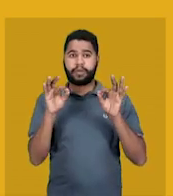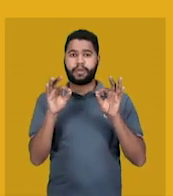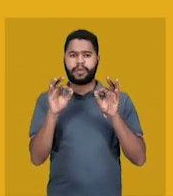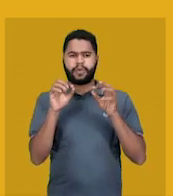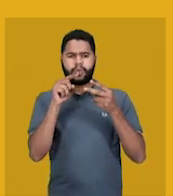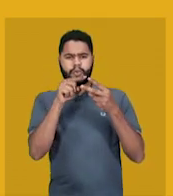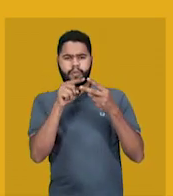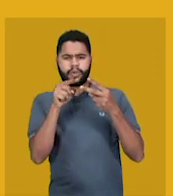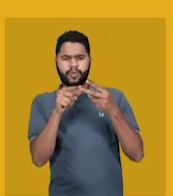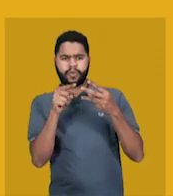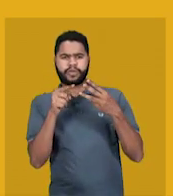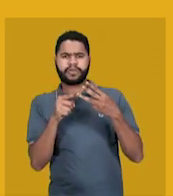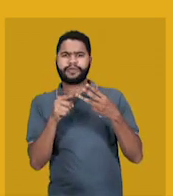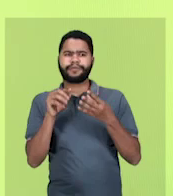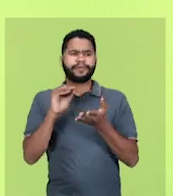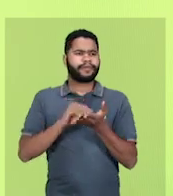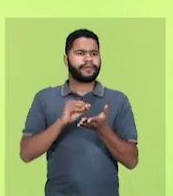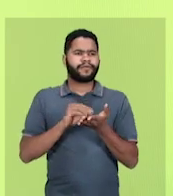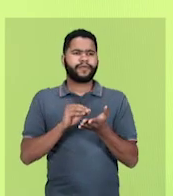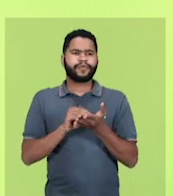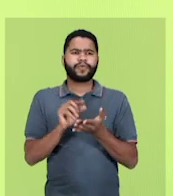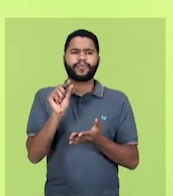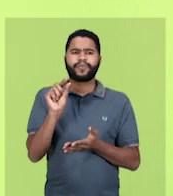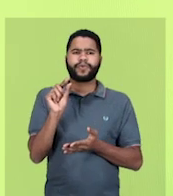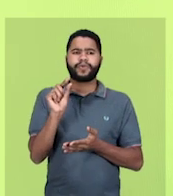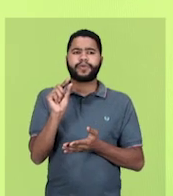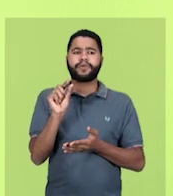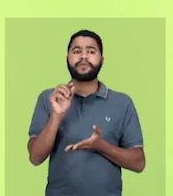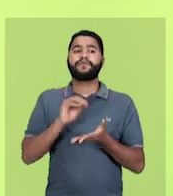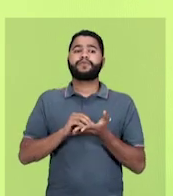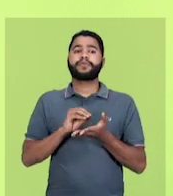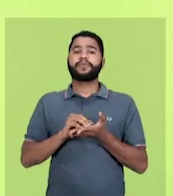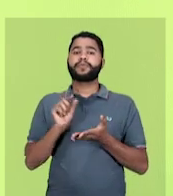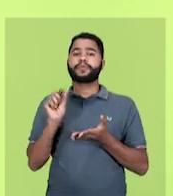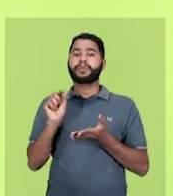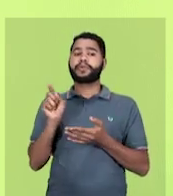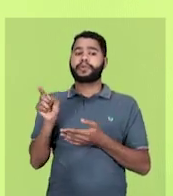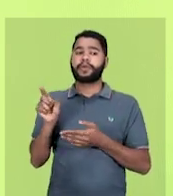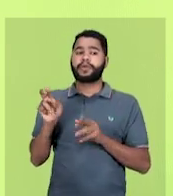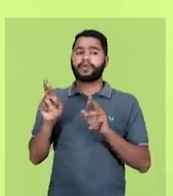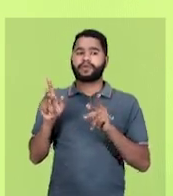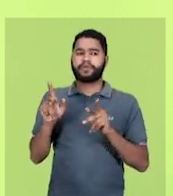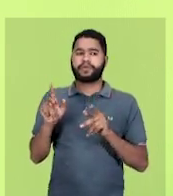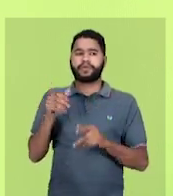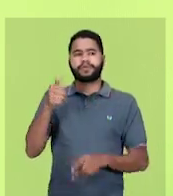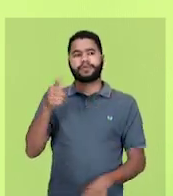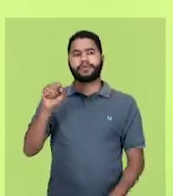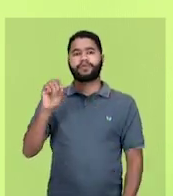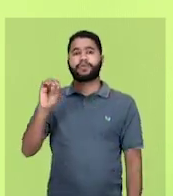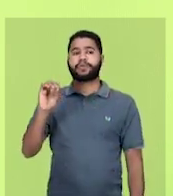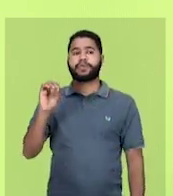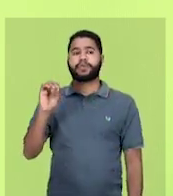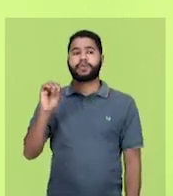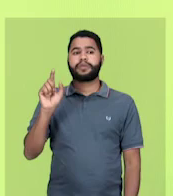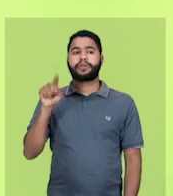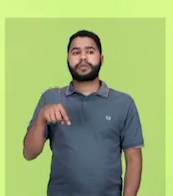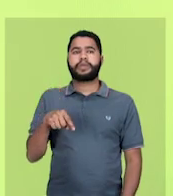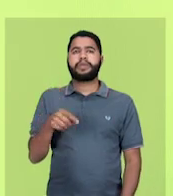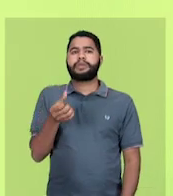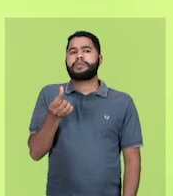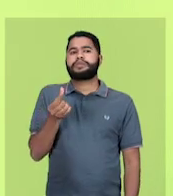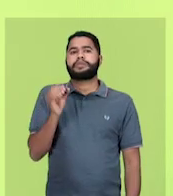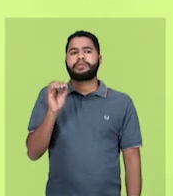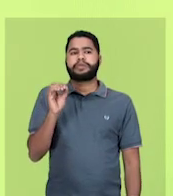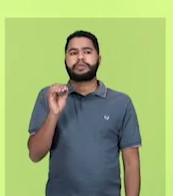duas três Vai ficar faltando um pouquinho co e quanto vai ficar faltando essa diferença para 180 aqui por quê que seria por